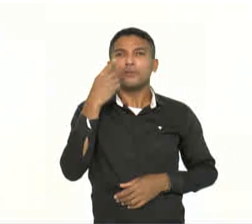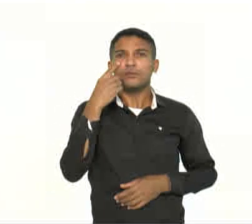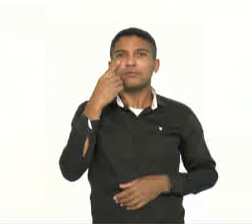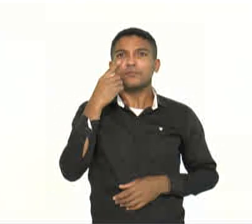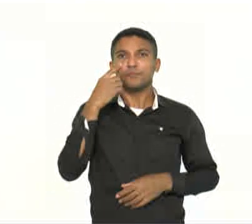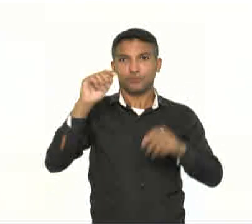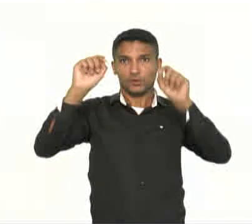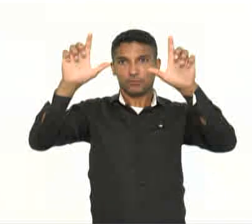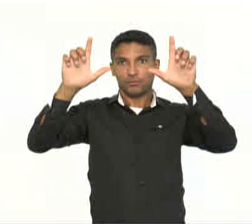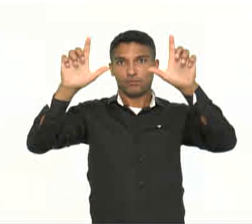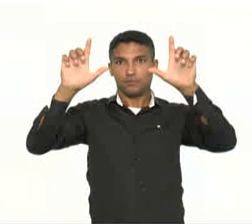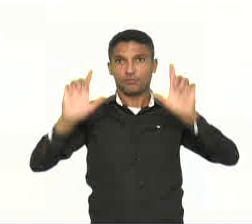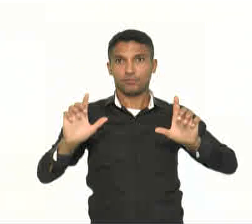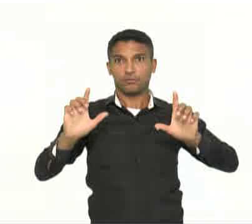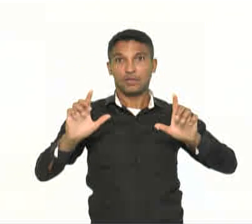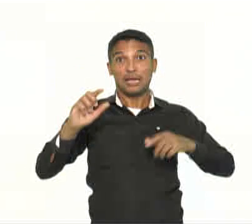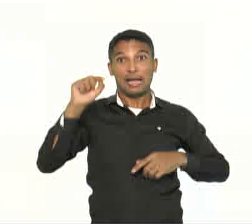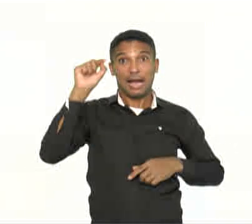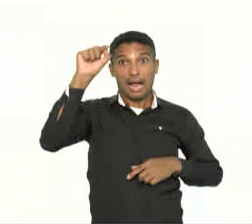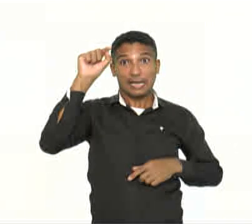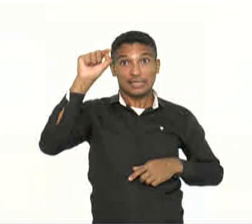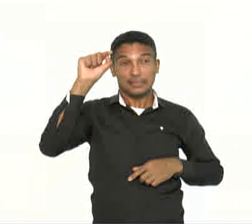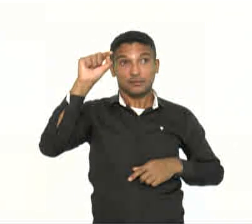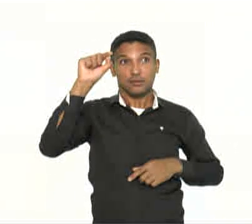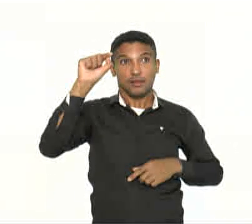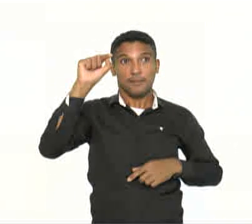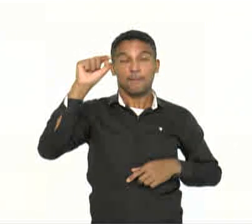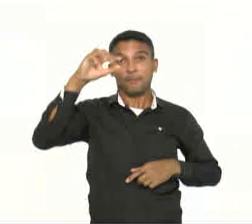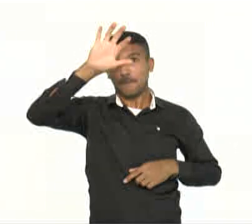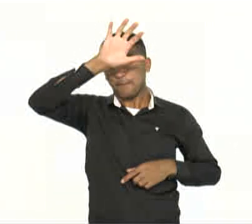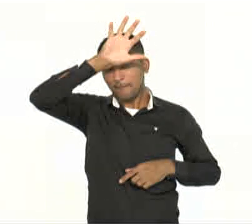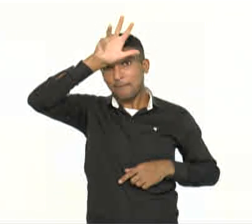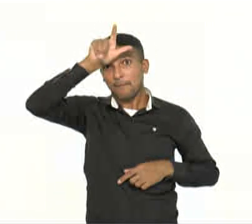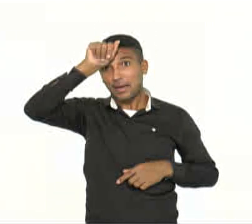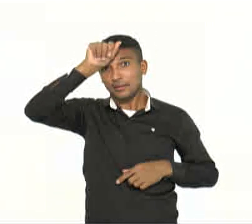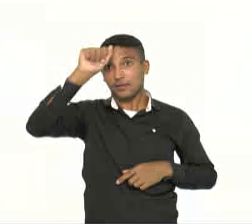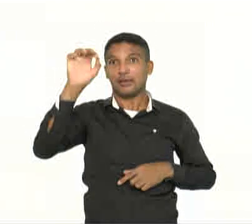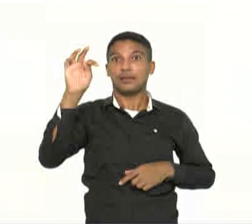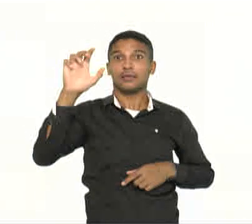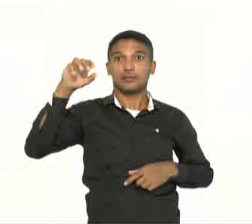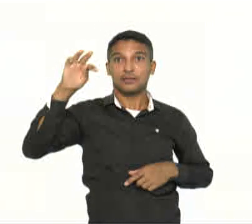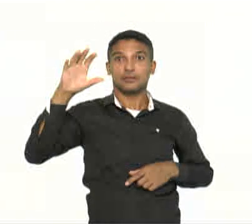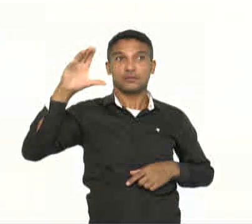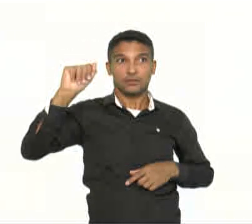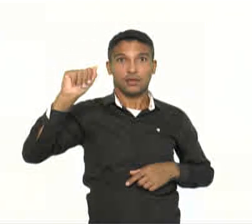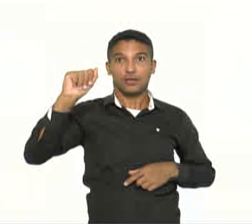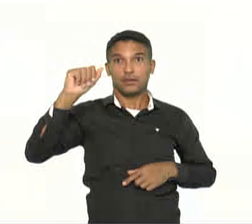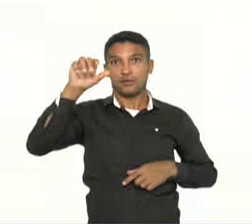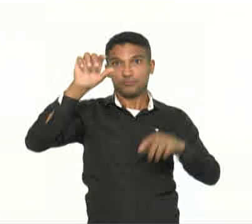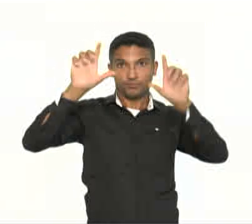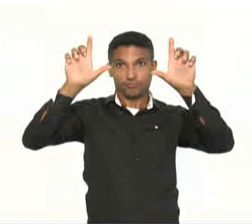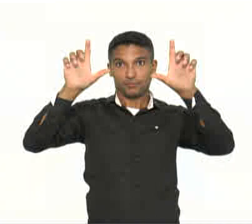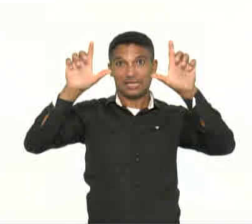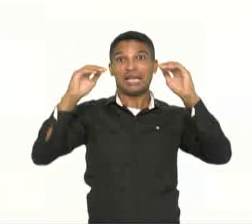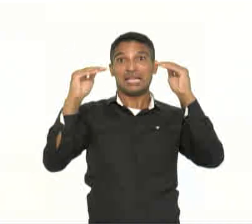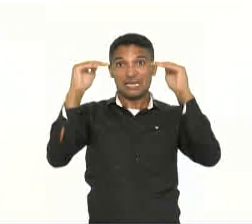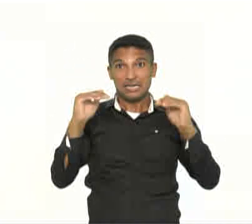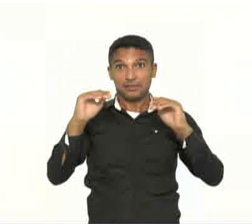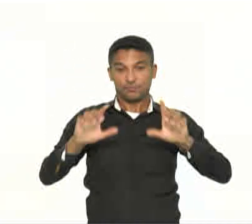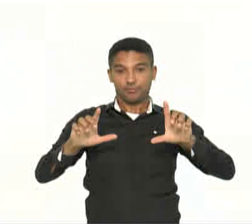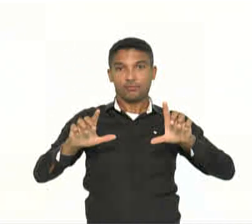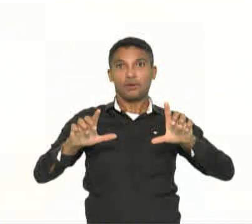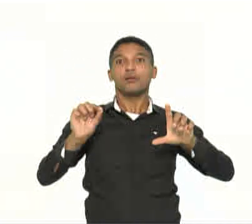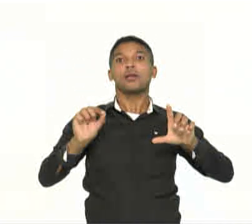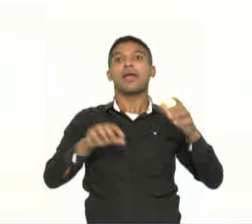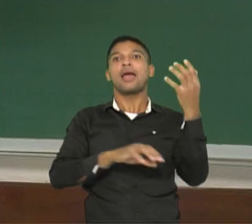e a segunda, que você pode visualizar do lado esquerdo da sua tela, é um mangue, é um manguezal. Manguezal é aquele tipo de vegetação que